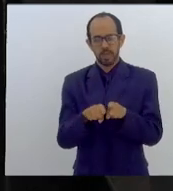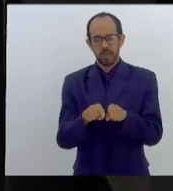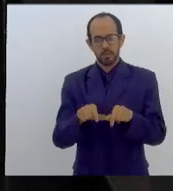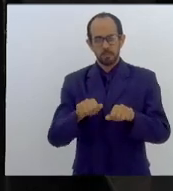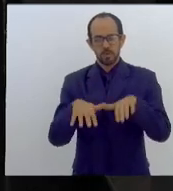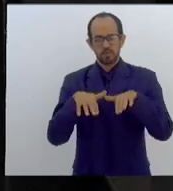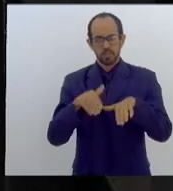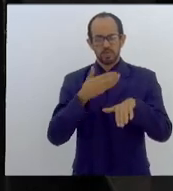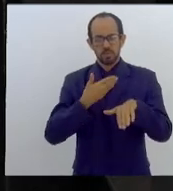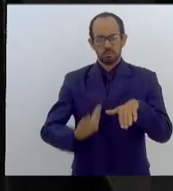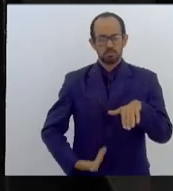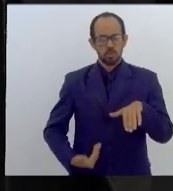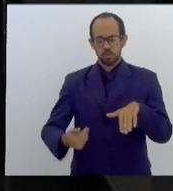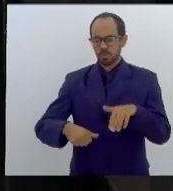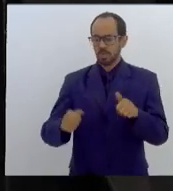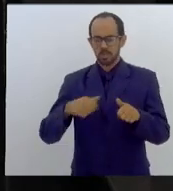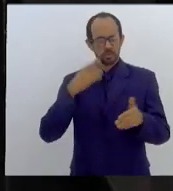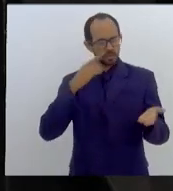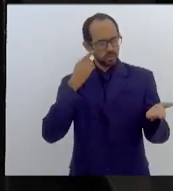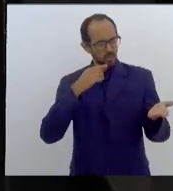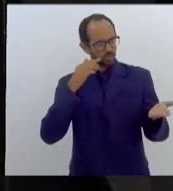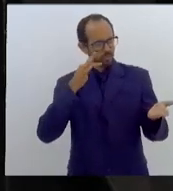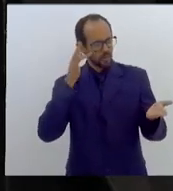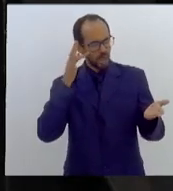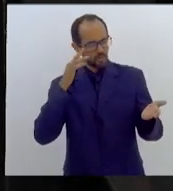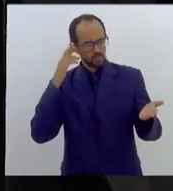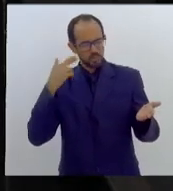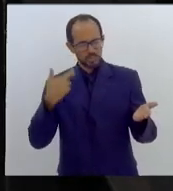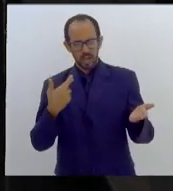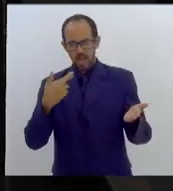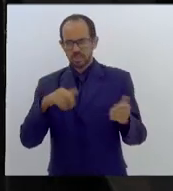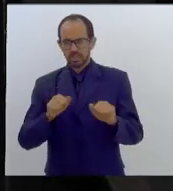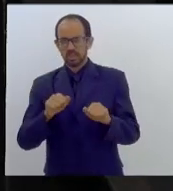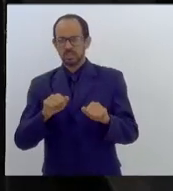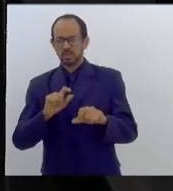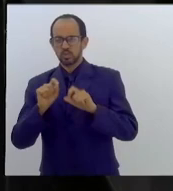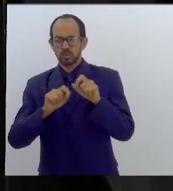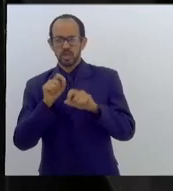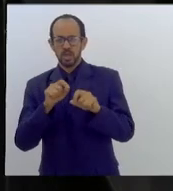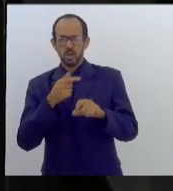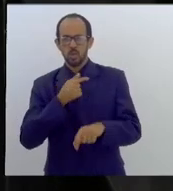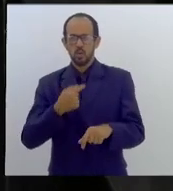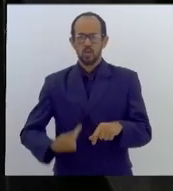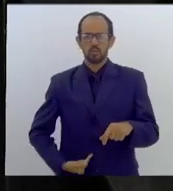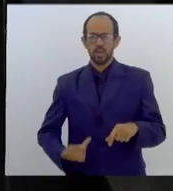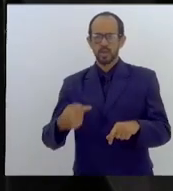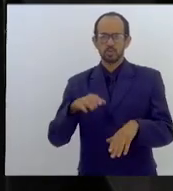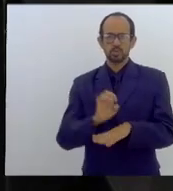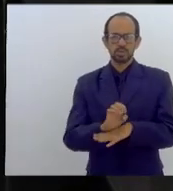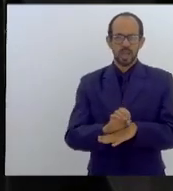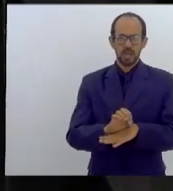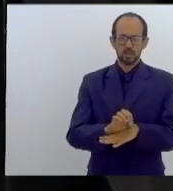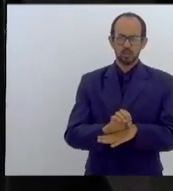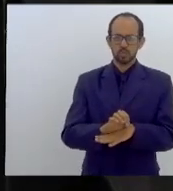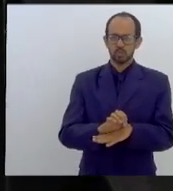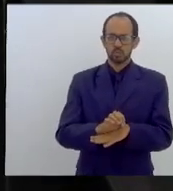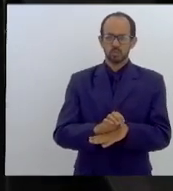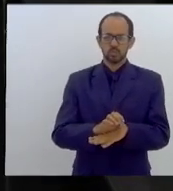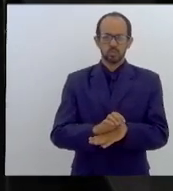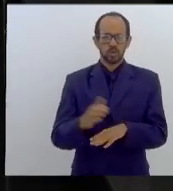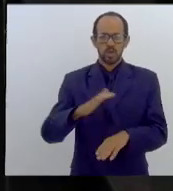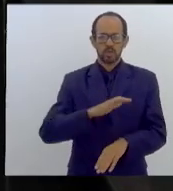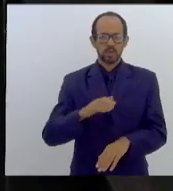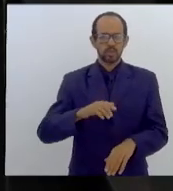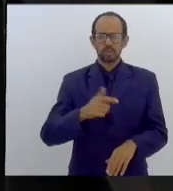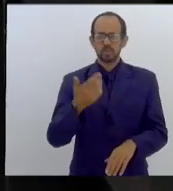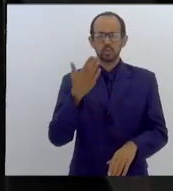que fizemos, deputado Flávio, e aí, Renata, não é um conselho ou outro, o governo estadual, aqui no Rio de Janeiro, tem horror a órgãos